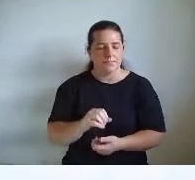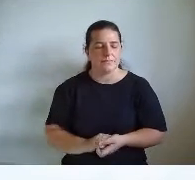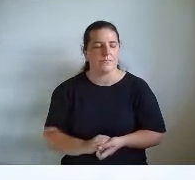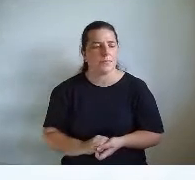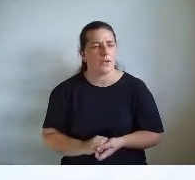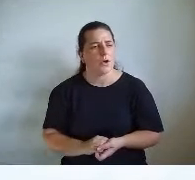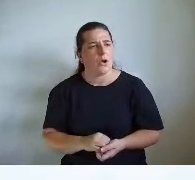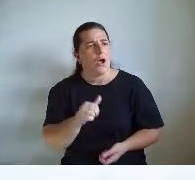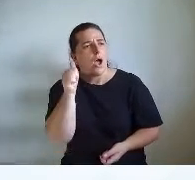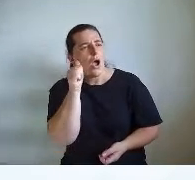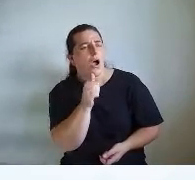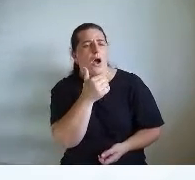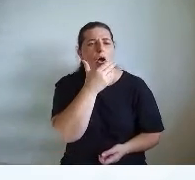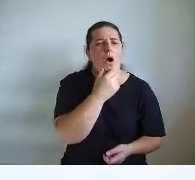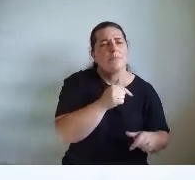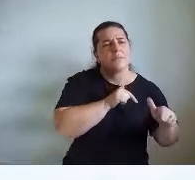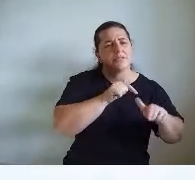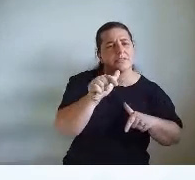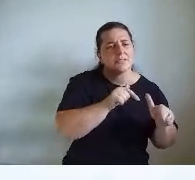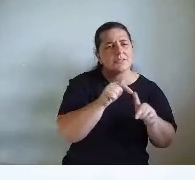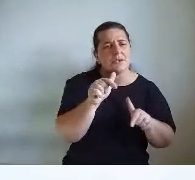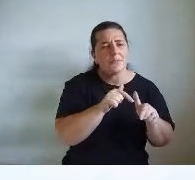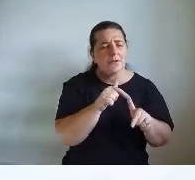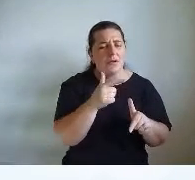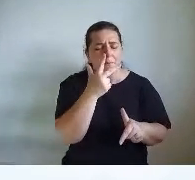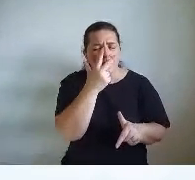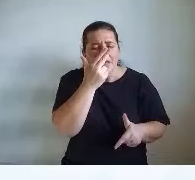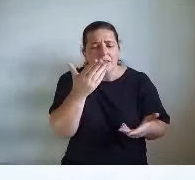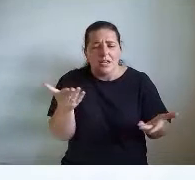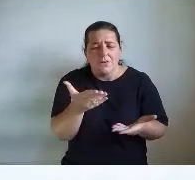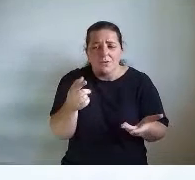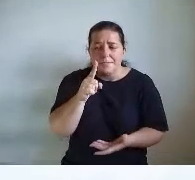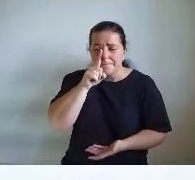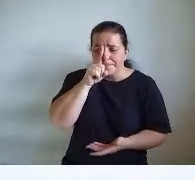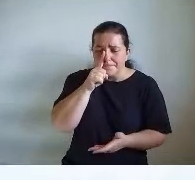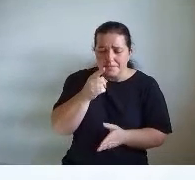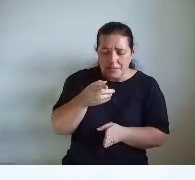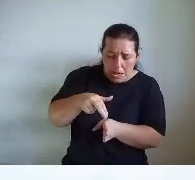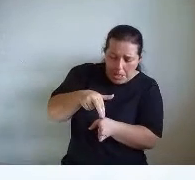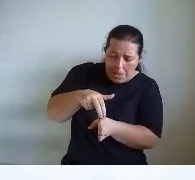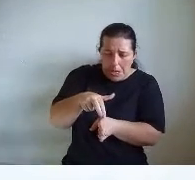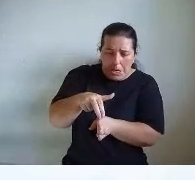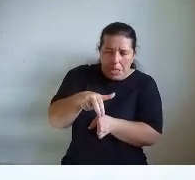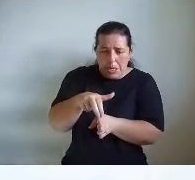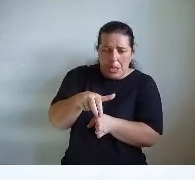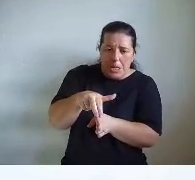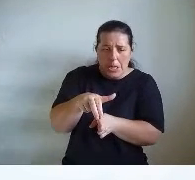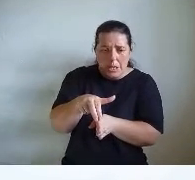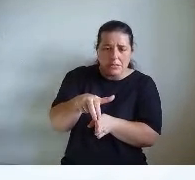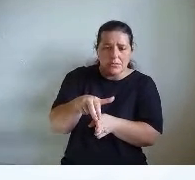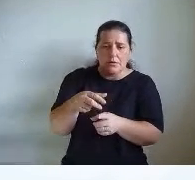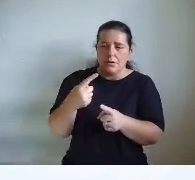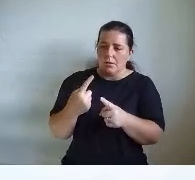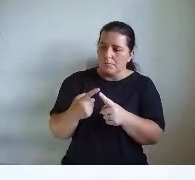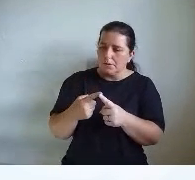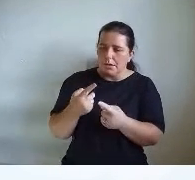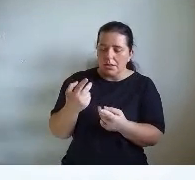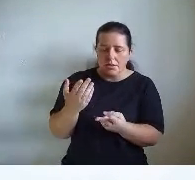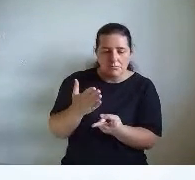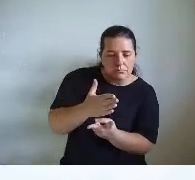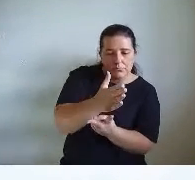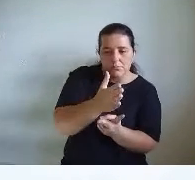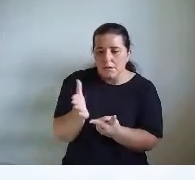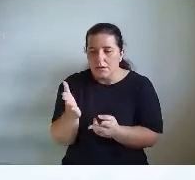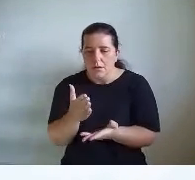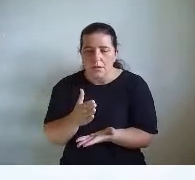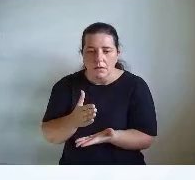momento, doutora, eles estão numa grande encruzilhada, porque eles estão numa luta terrível e dramática entre a vida